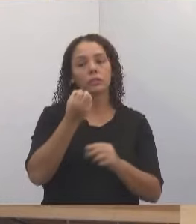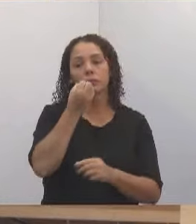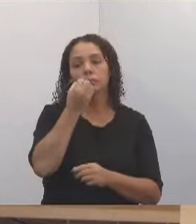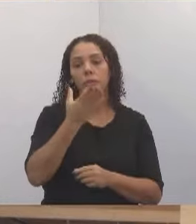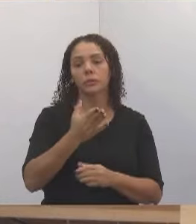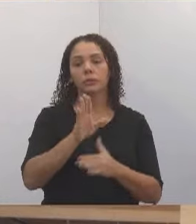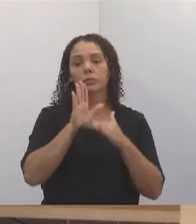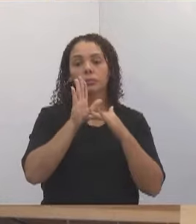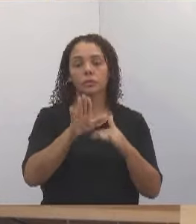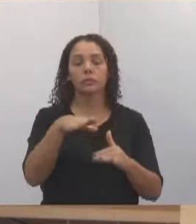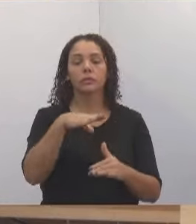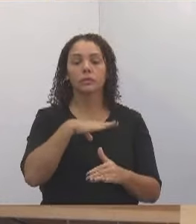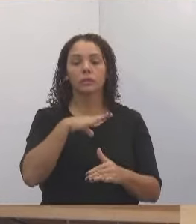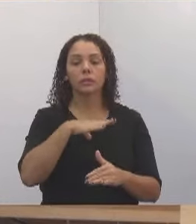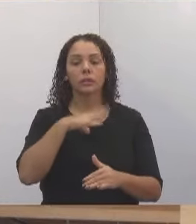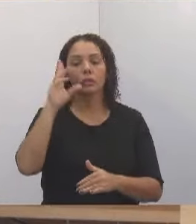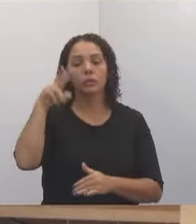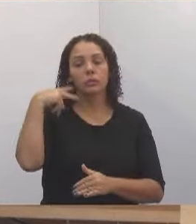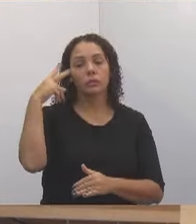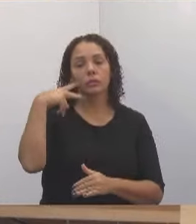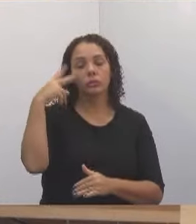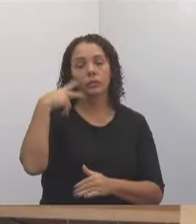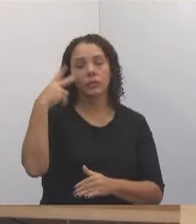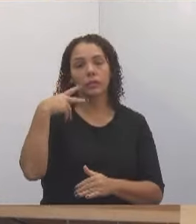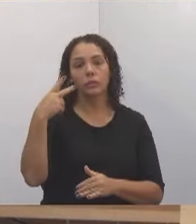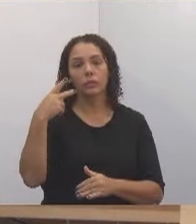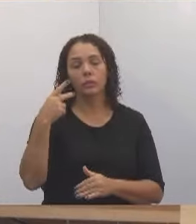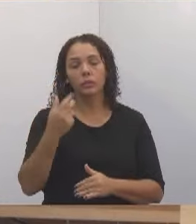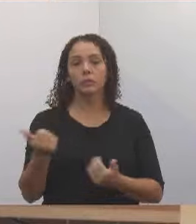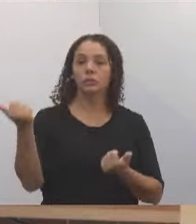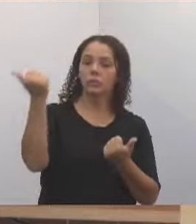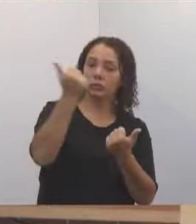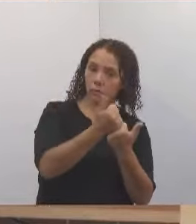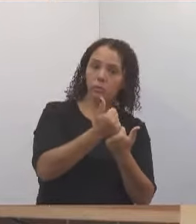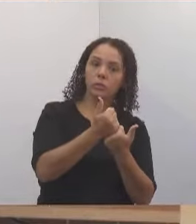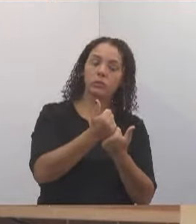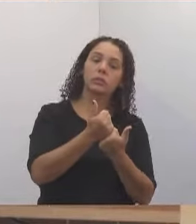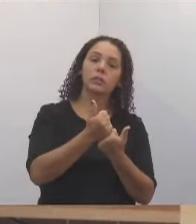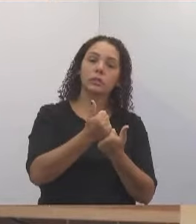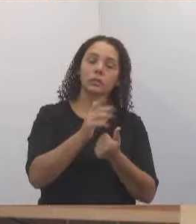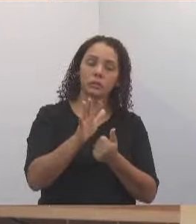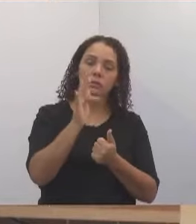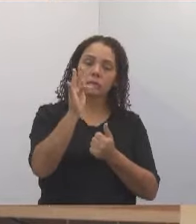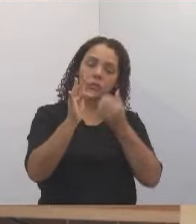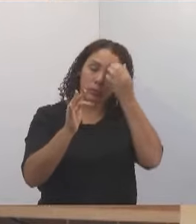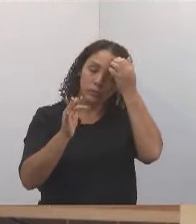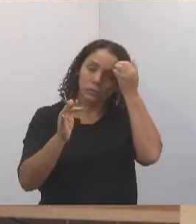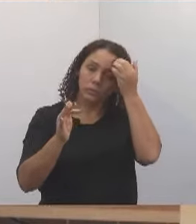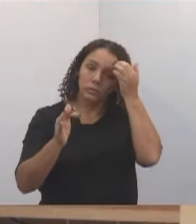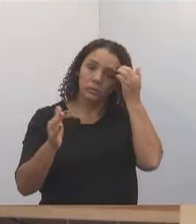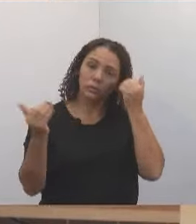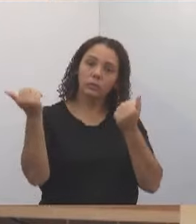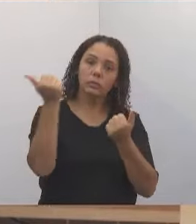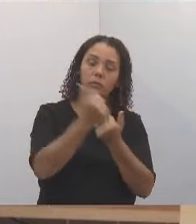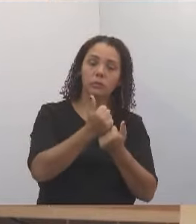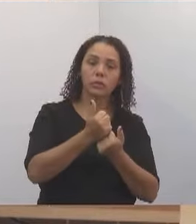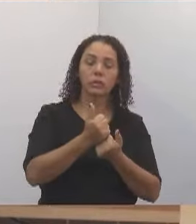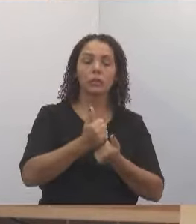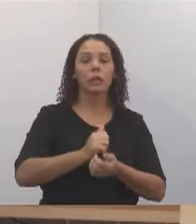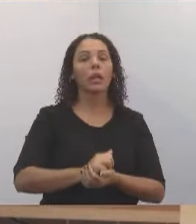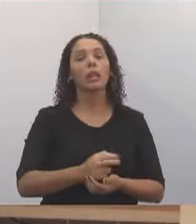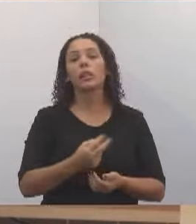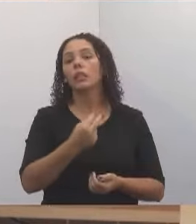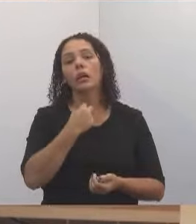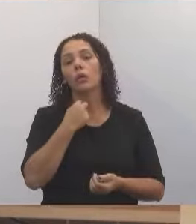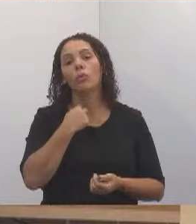né, para a nossa cidade, que os vereadores que vão assumir as cadeiras aí futuramente também não façam, né? Porque